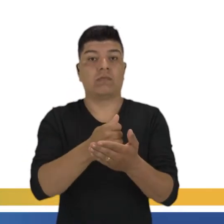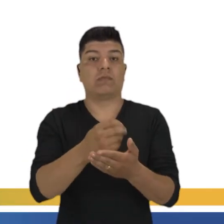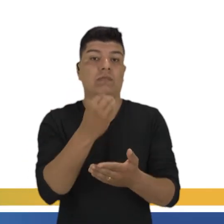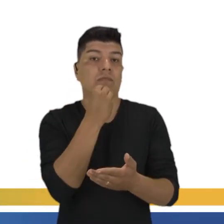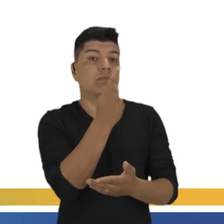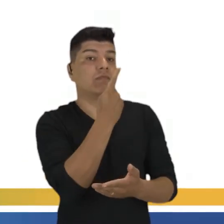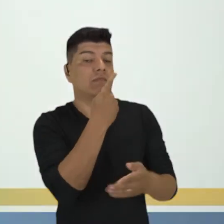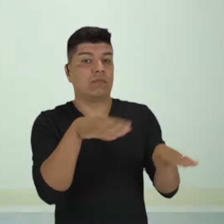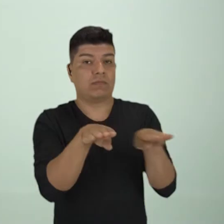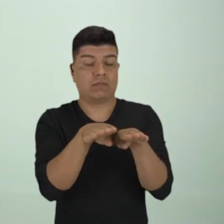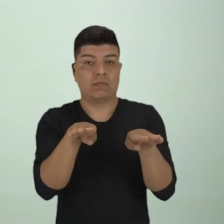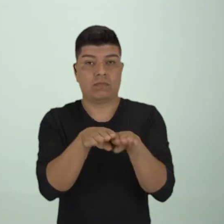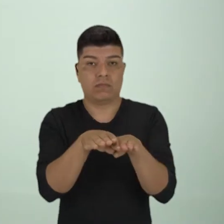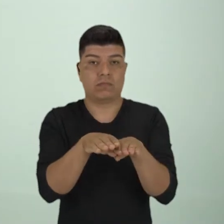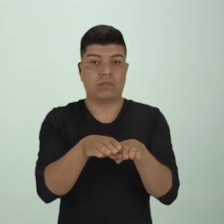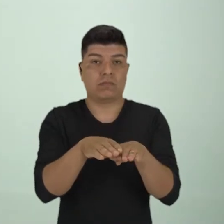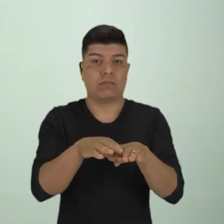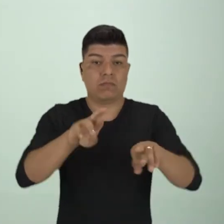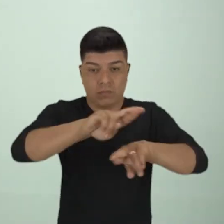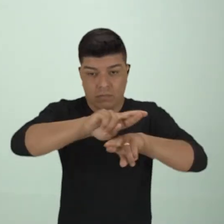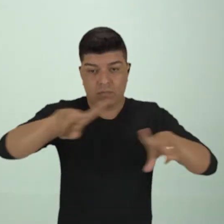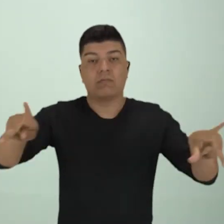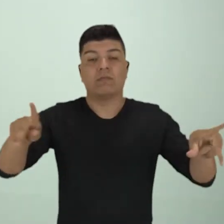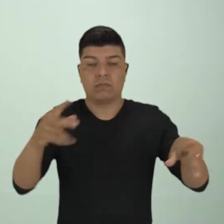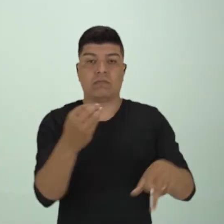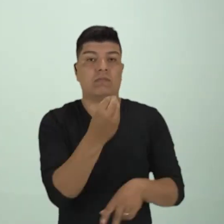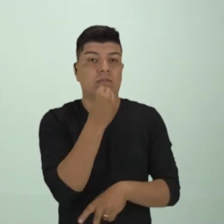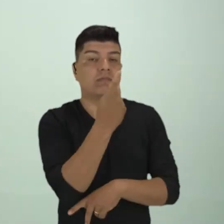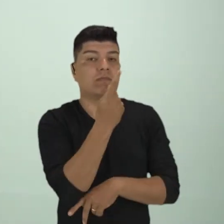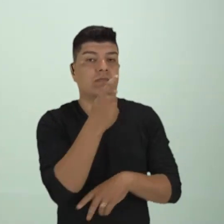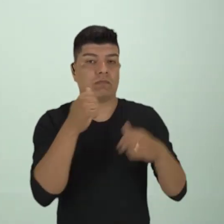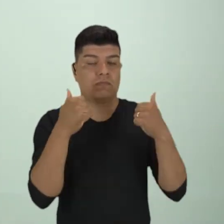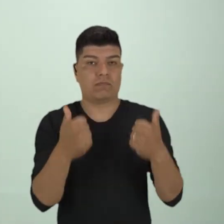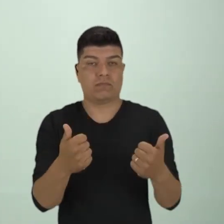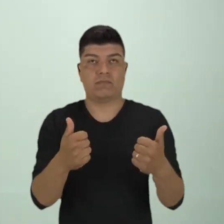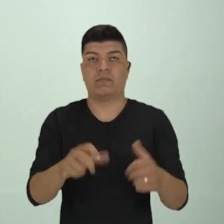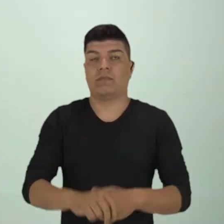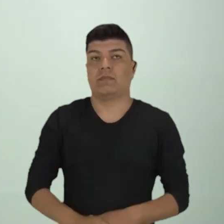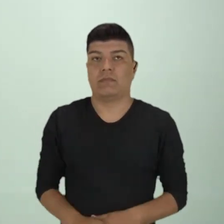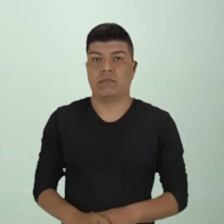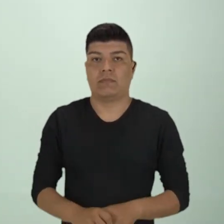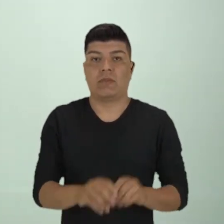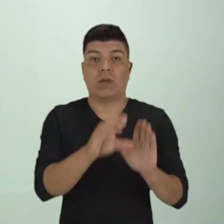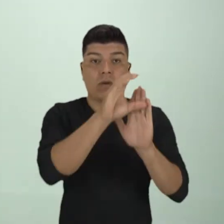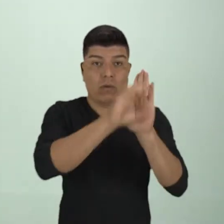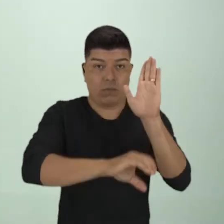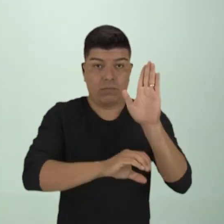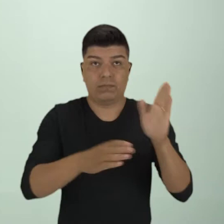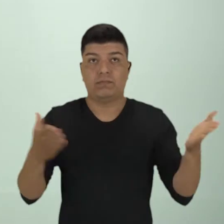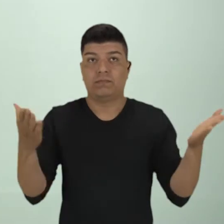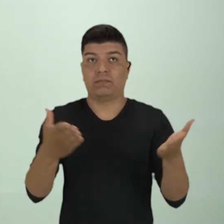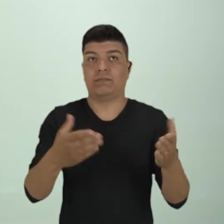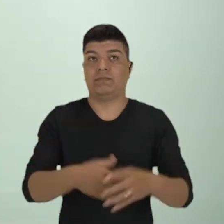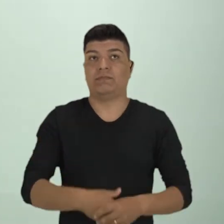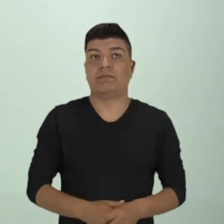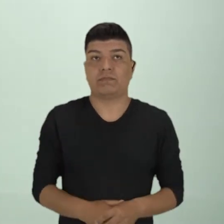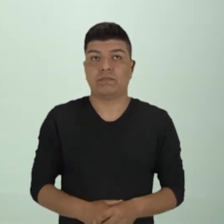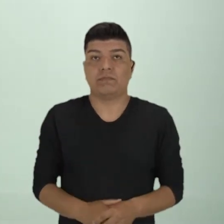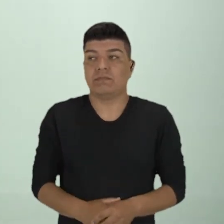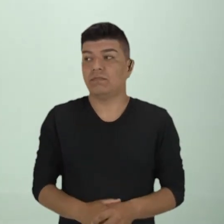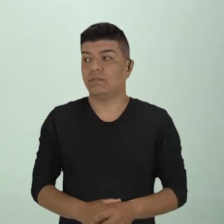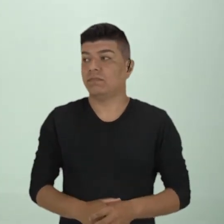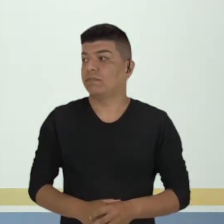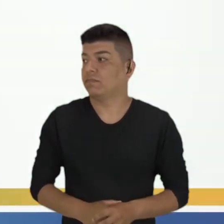proporcional e grandezas inversamente proporcional, certo? Vamos ao conceito? Então, olha